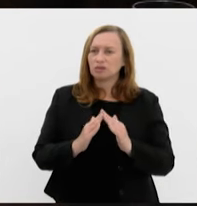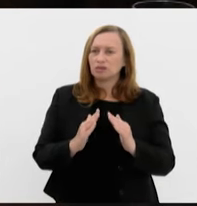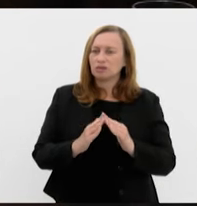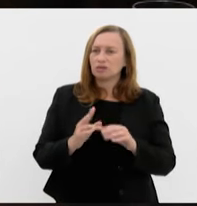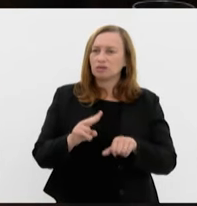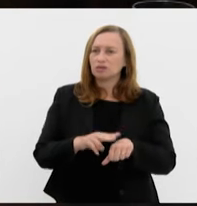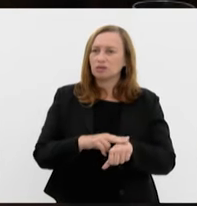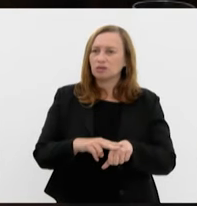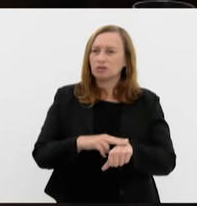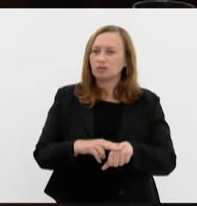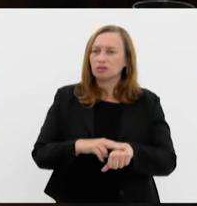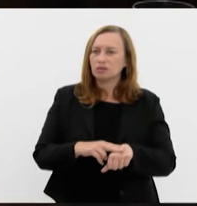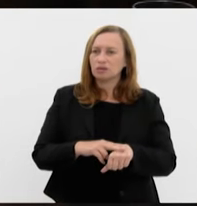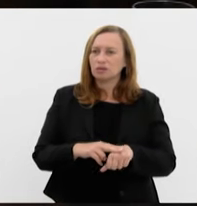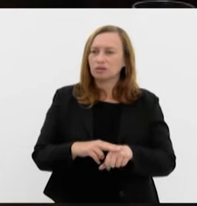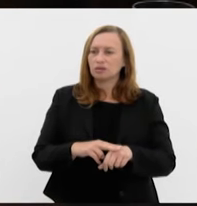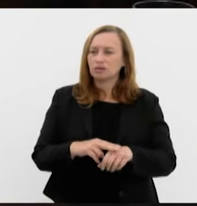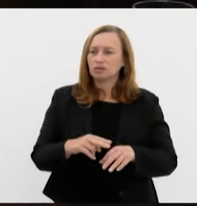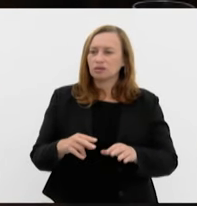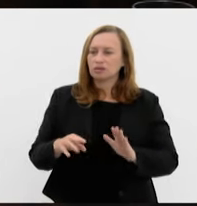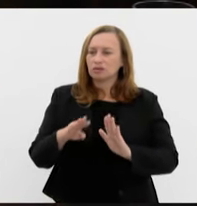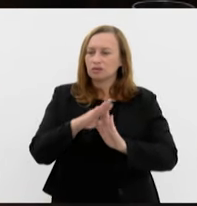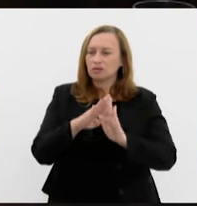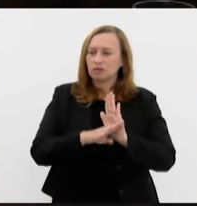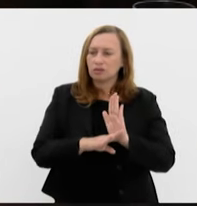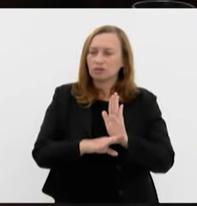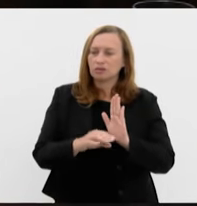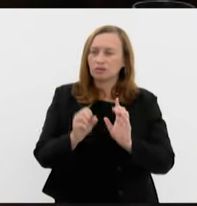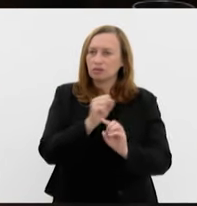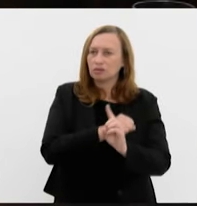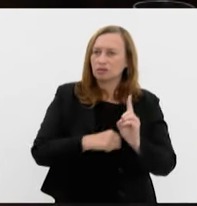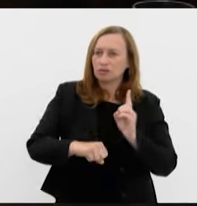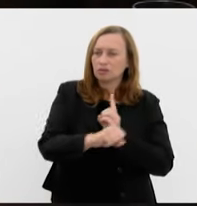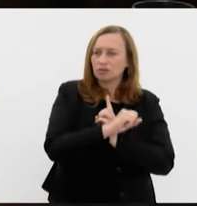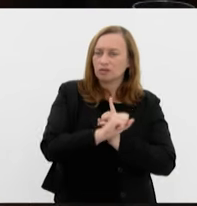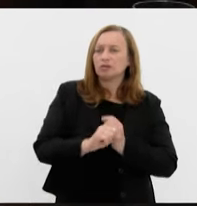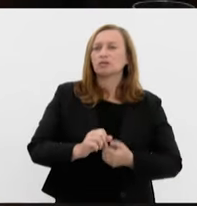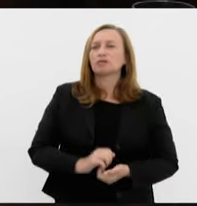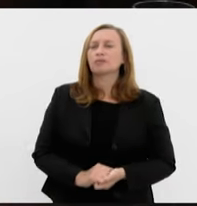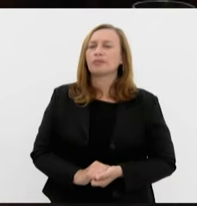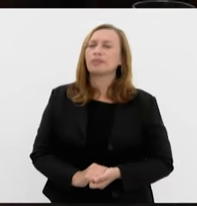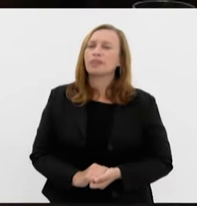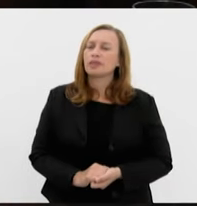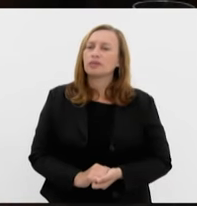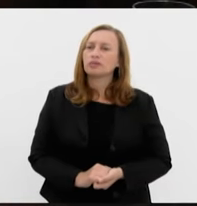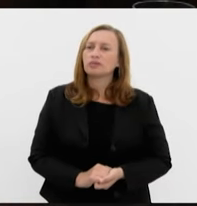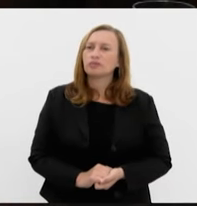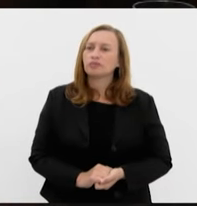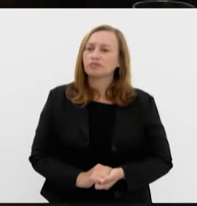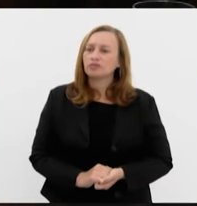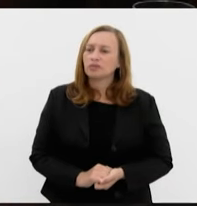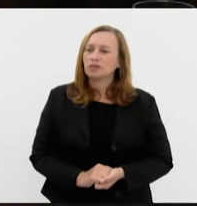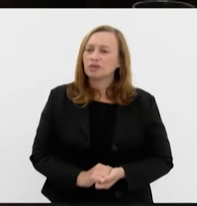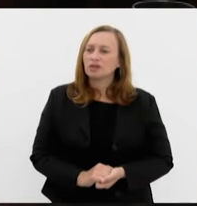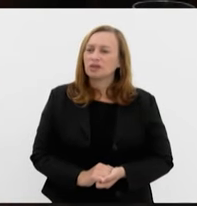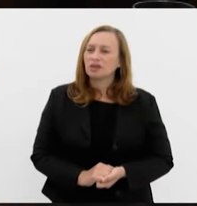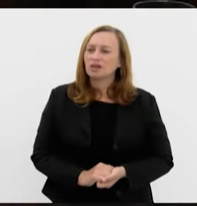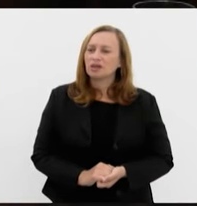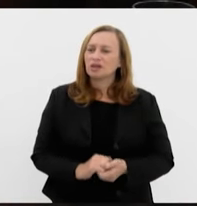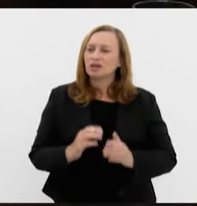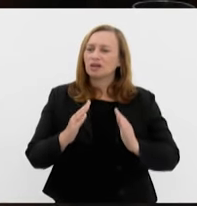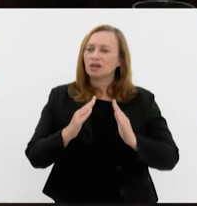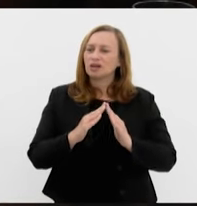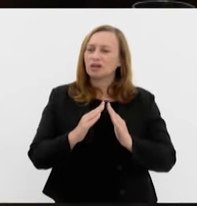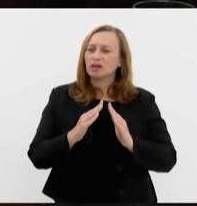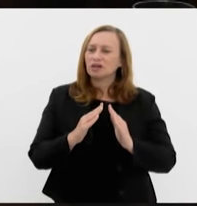programas sociais que que cadê que mantém Quintais urbanos em